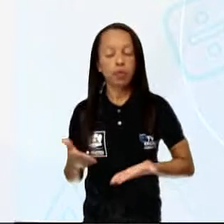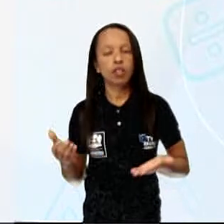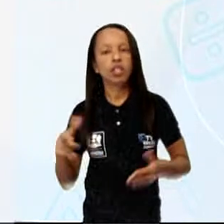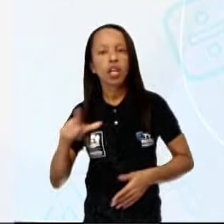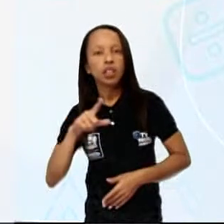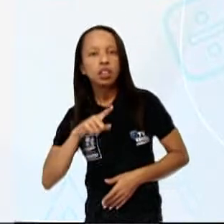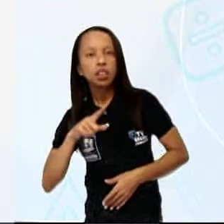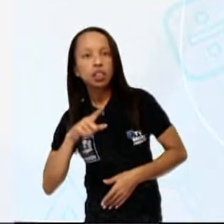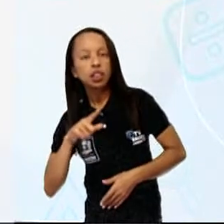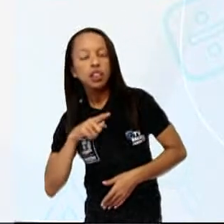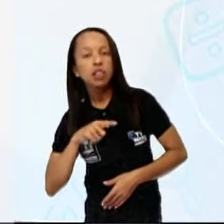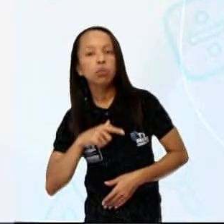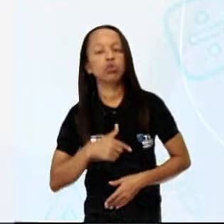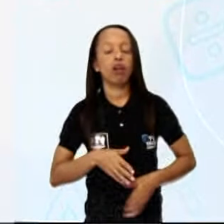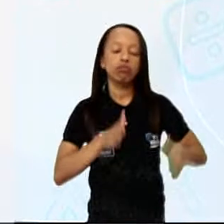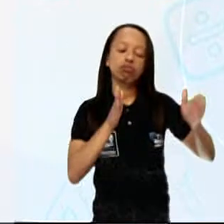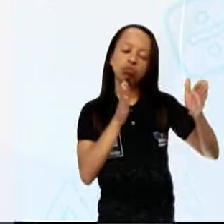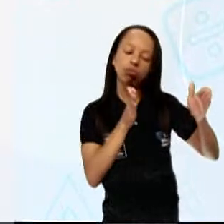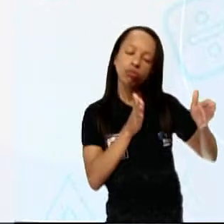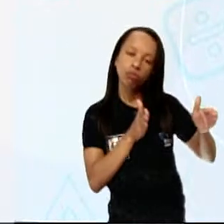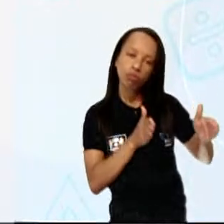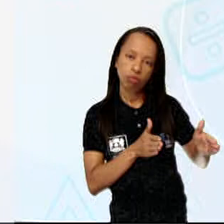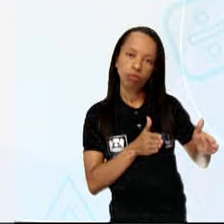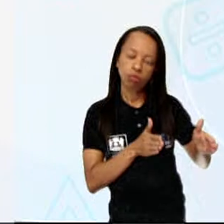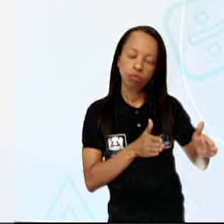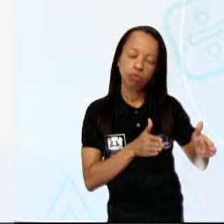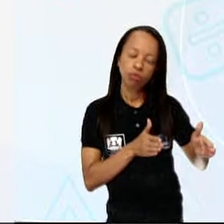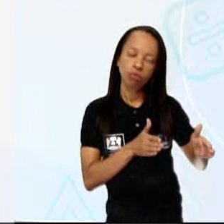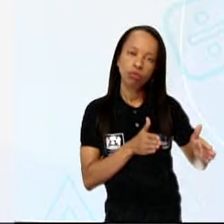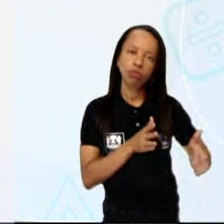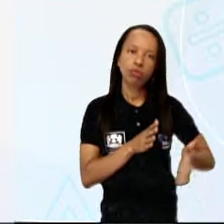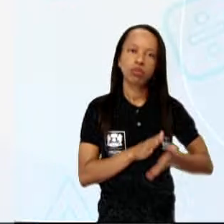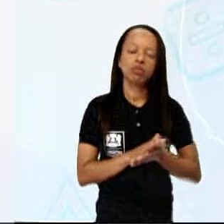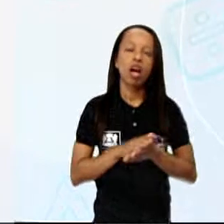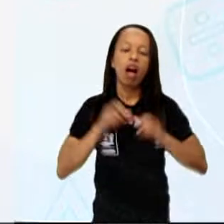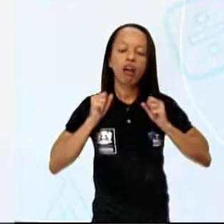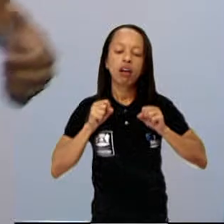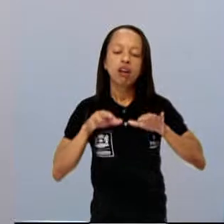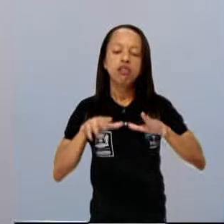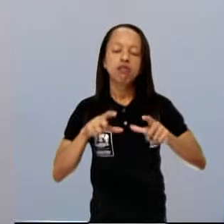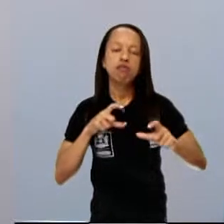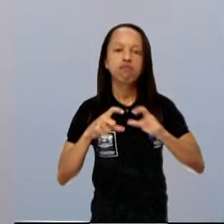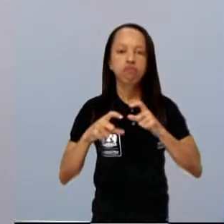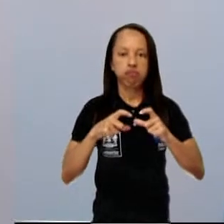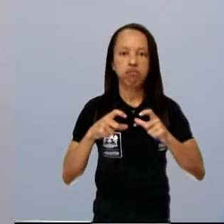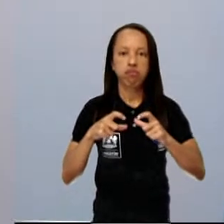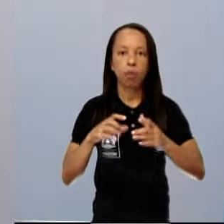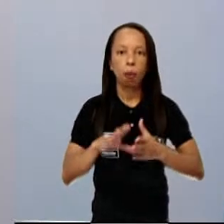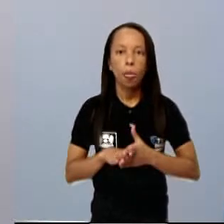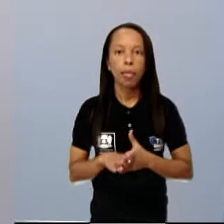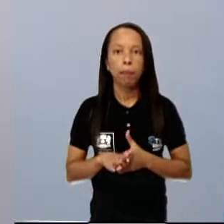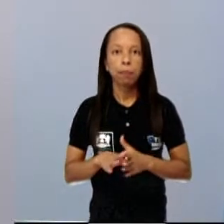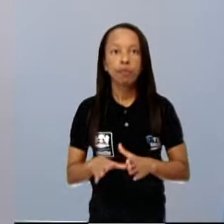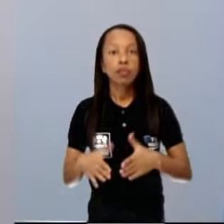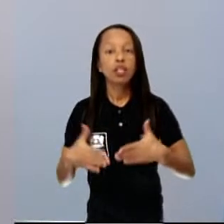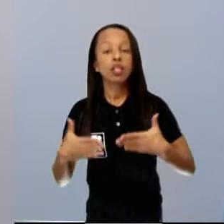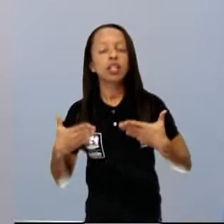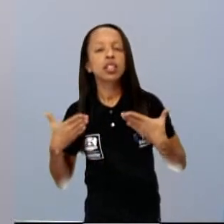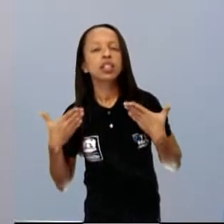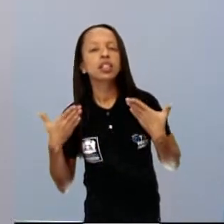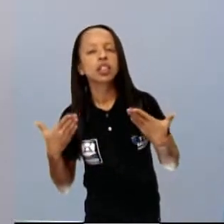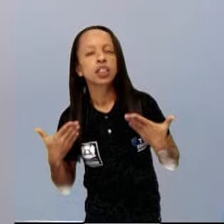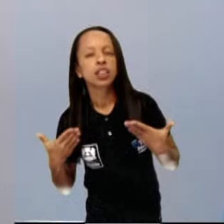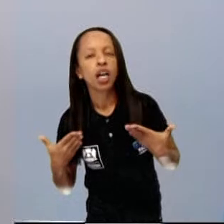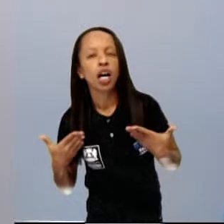de Assembleia Nacional Constituinte. Quando o rei convocou aquela reunião, a aula passada terminou assim.